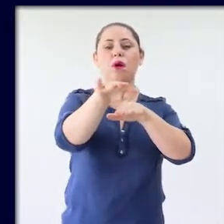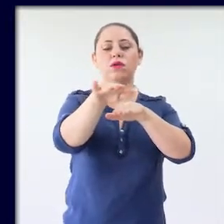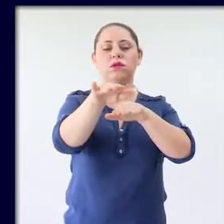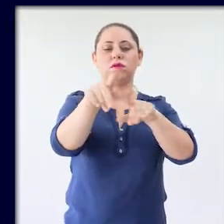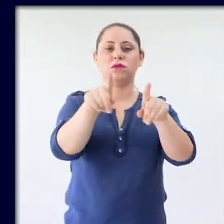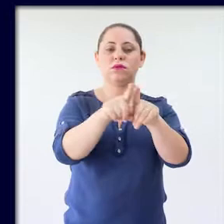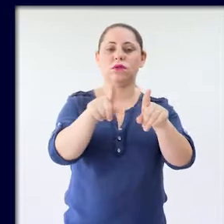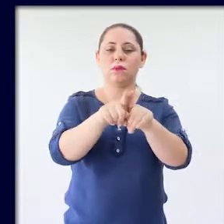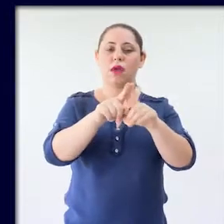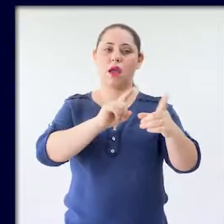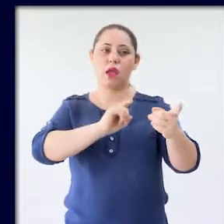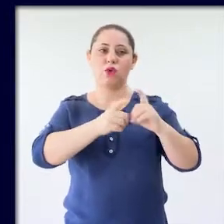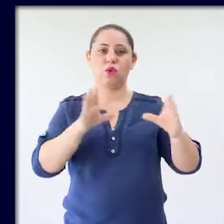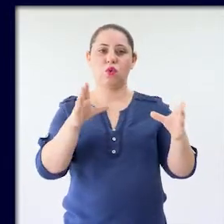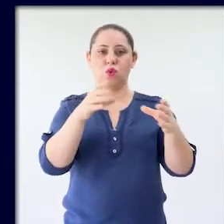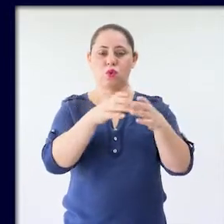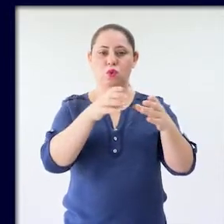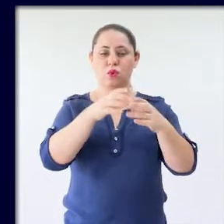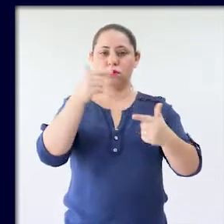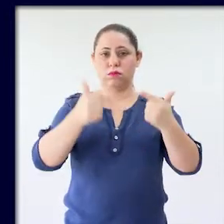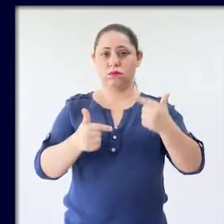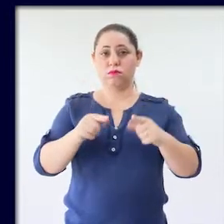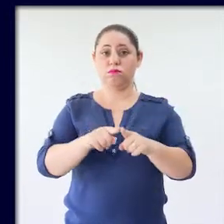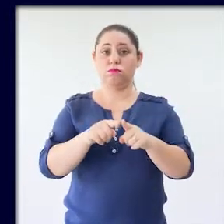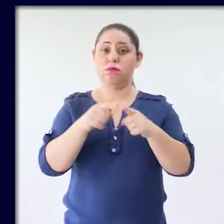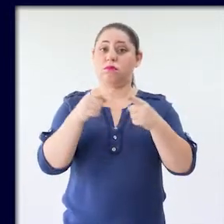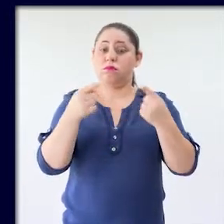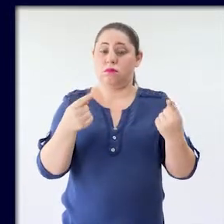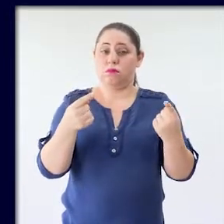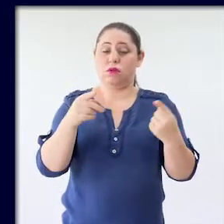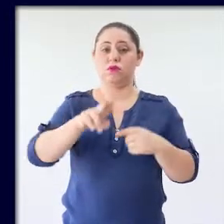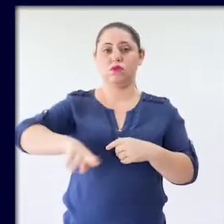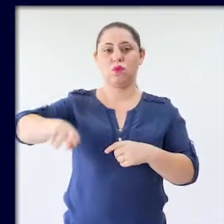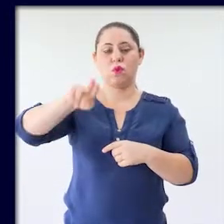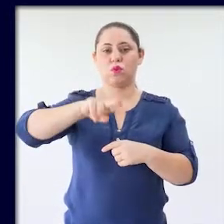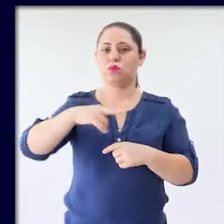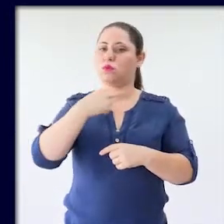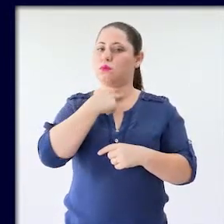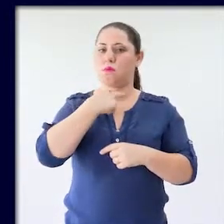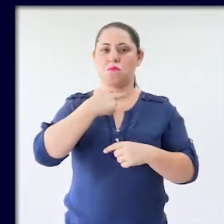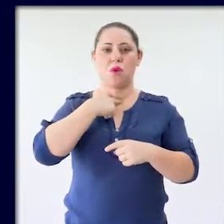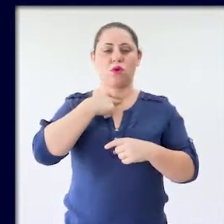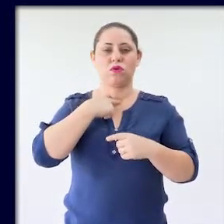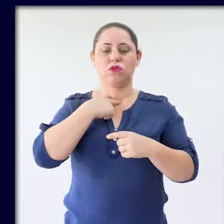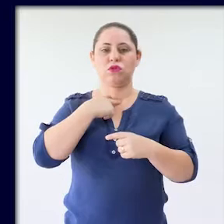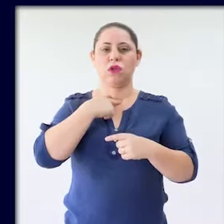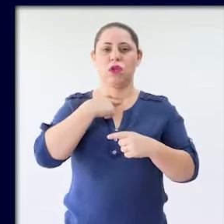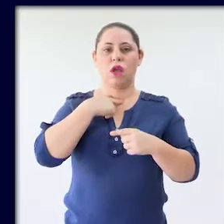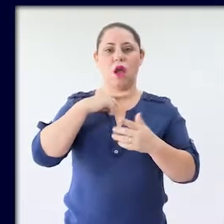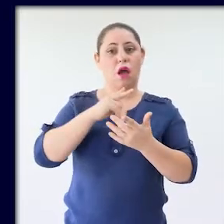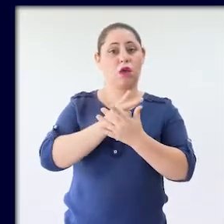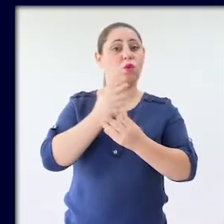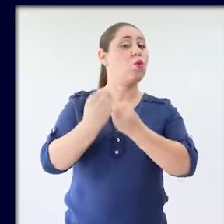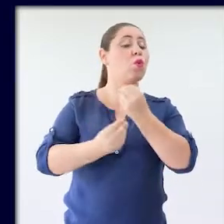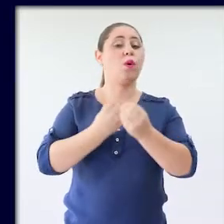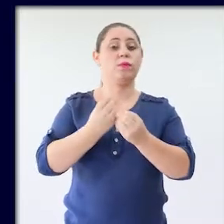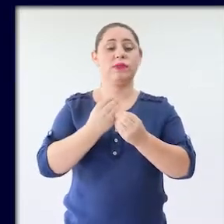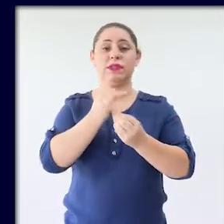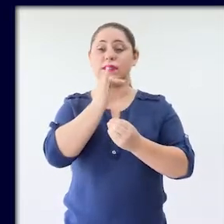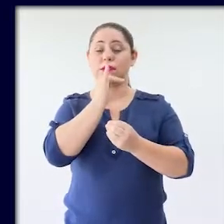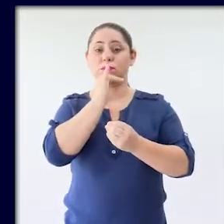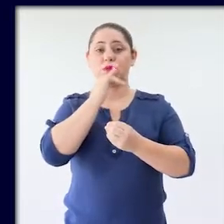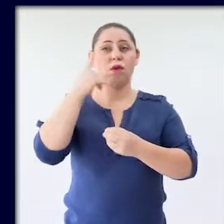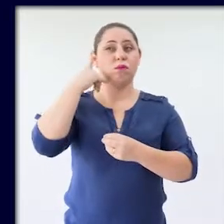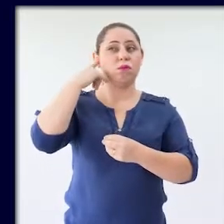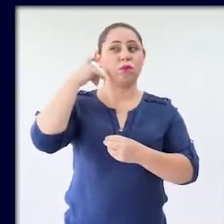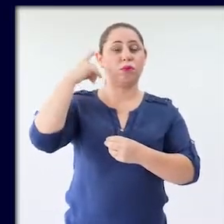passeatas, comícios, né? Porém, é claro que esse uso não pode ser indiscriminado. Então,